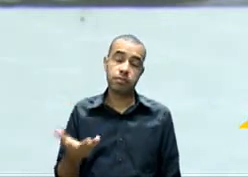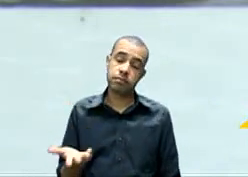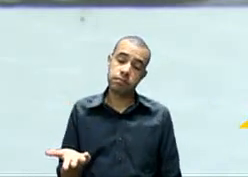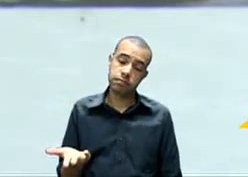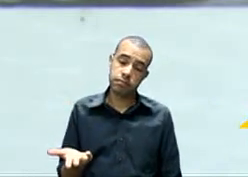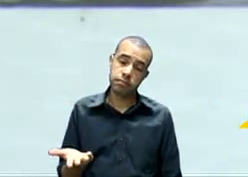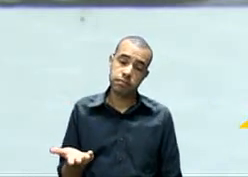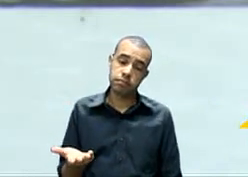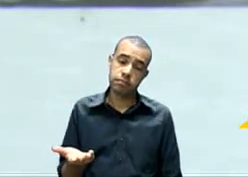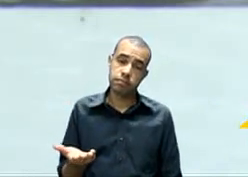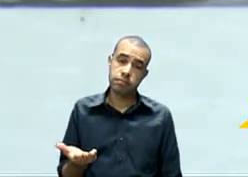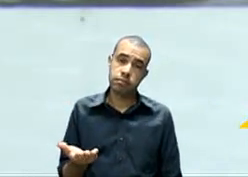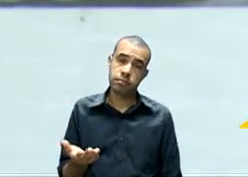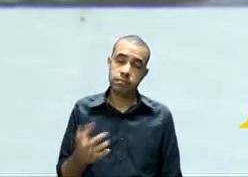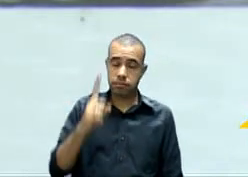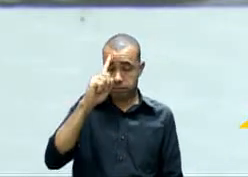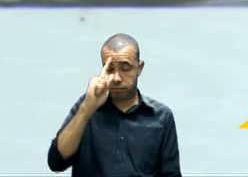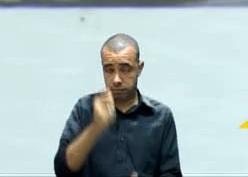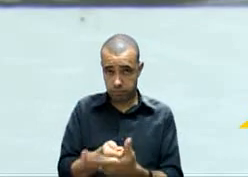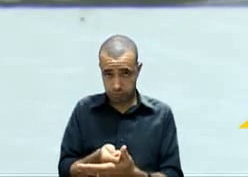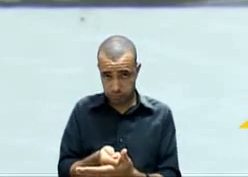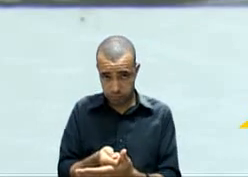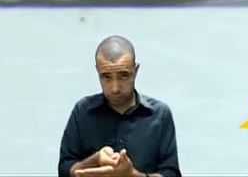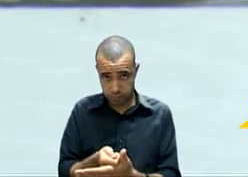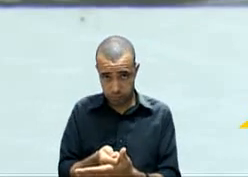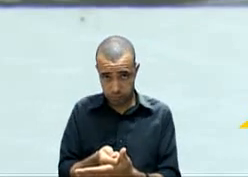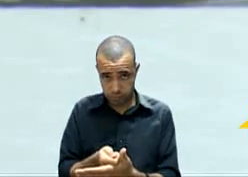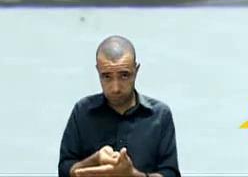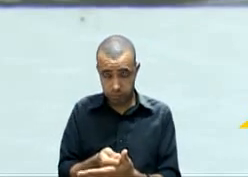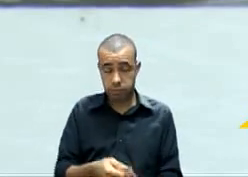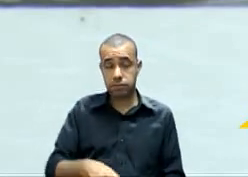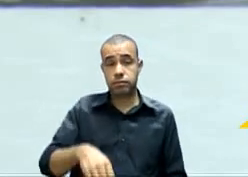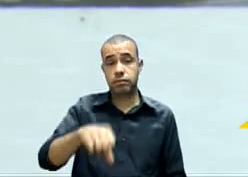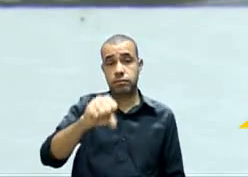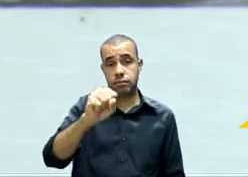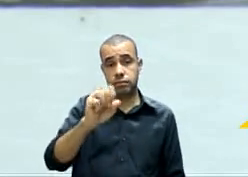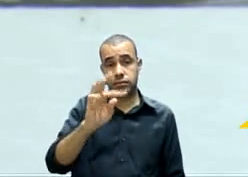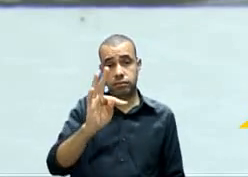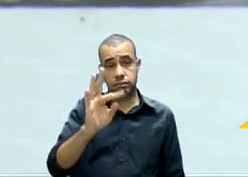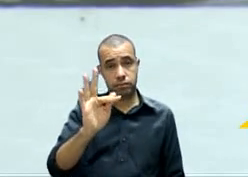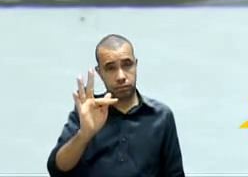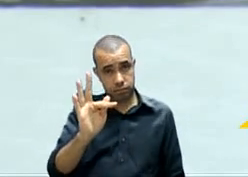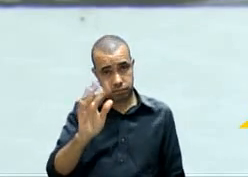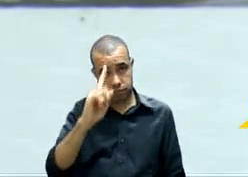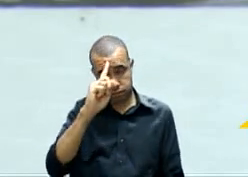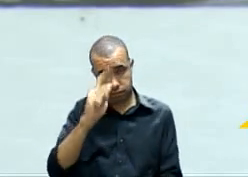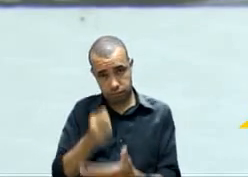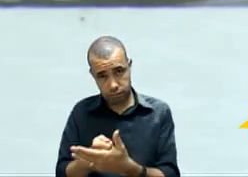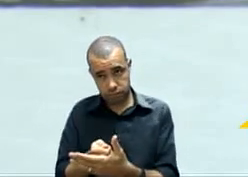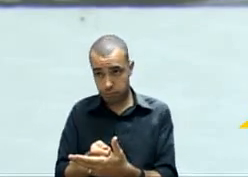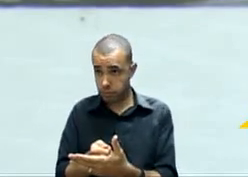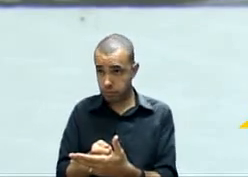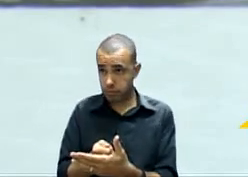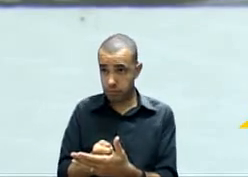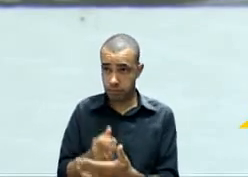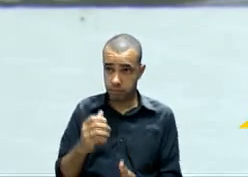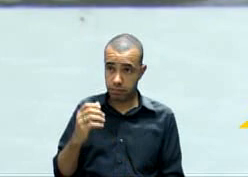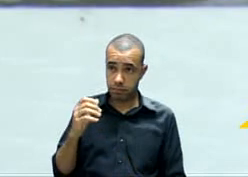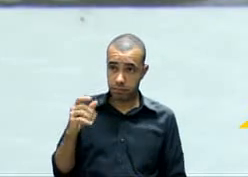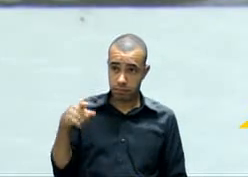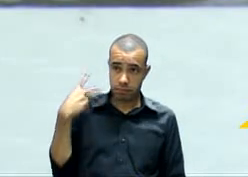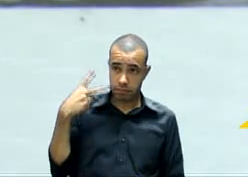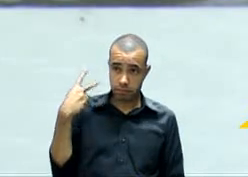Aí o STF decide. O STF decide, vereador França,